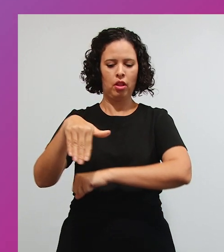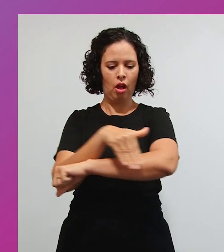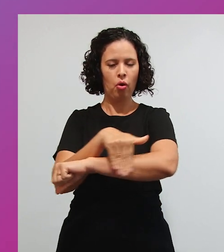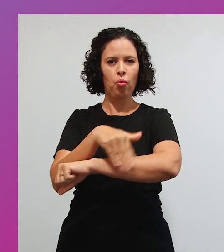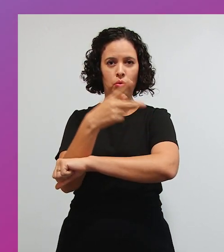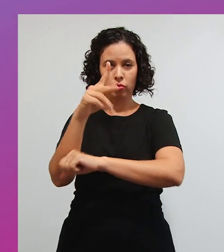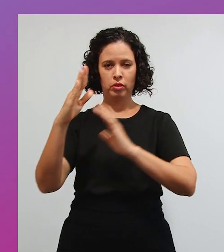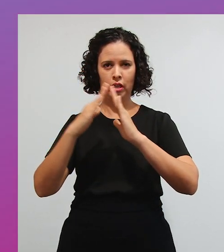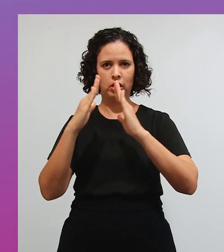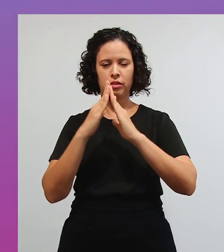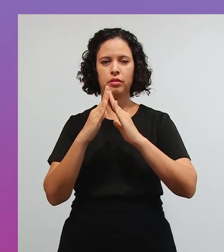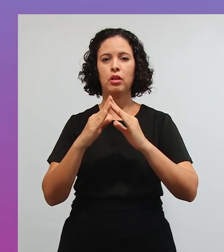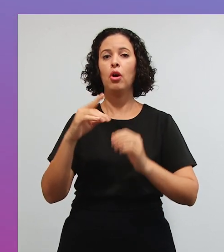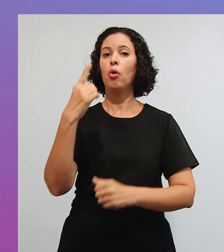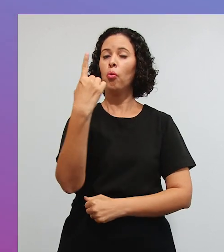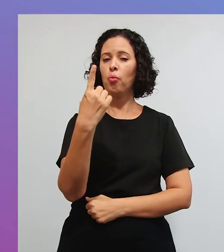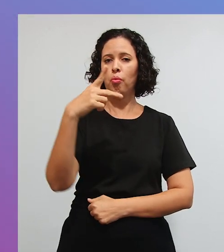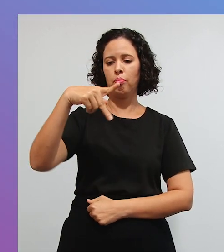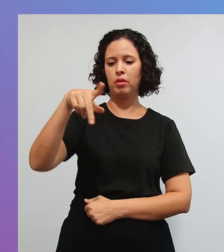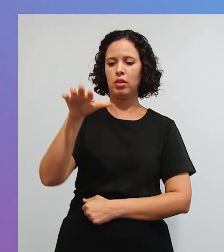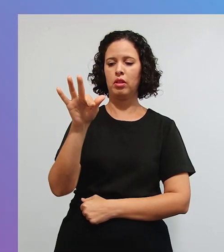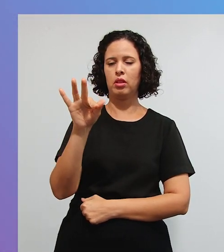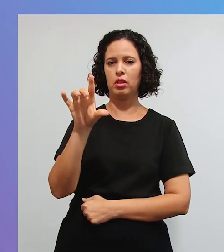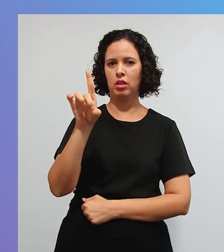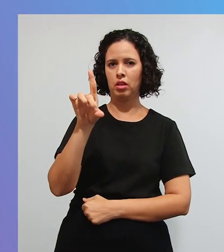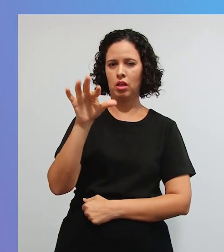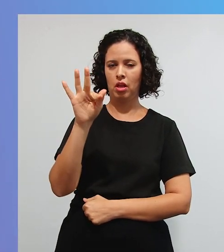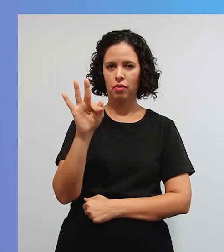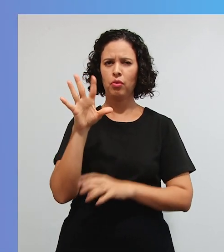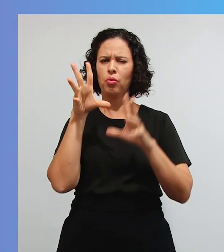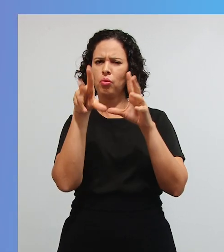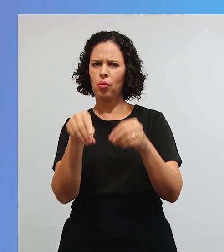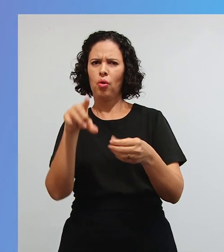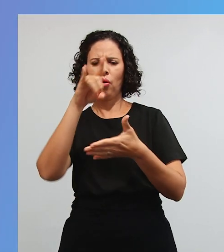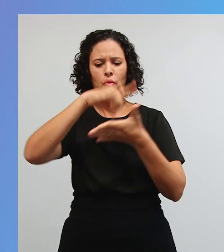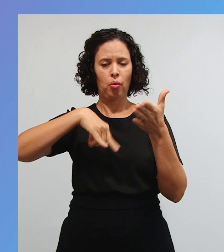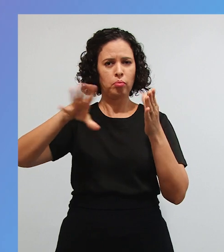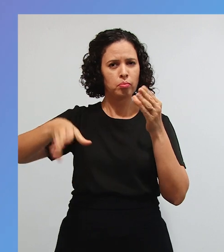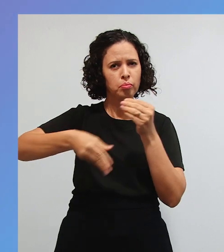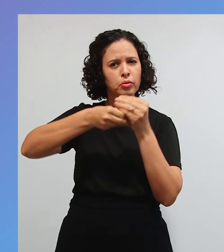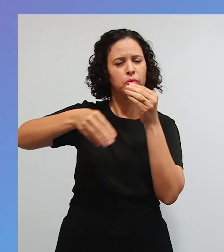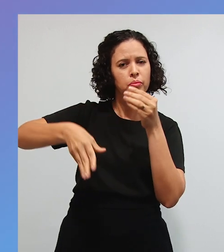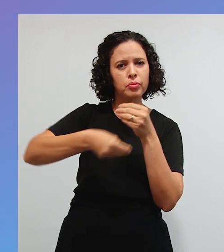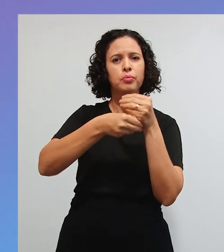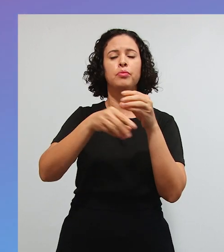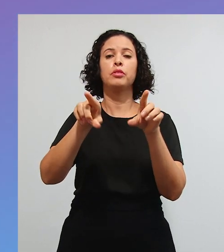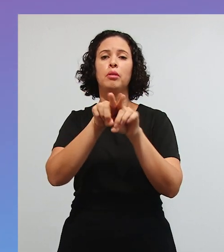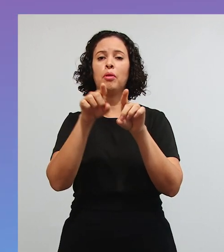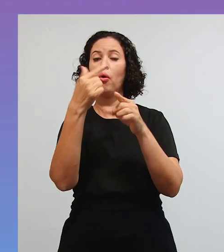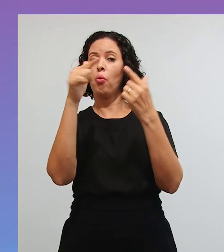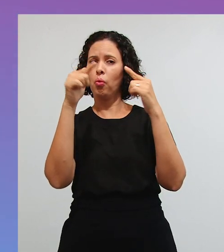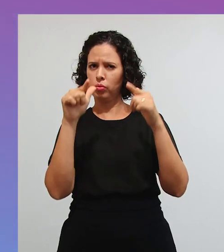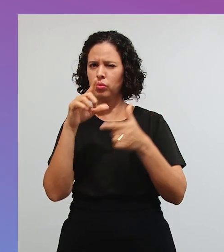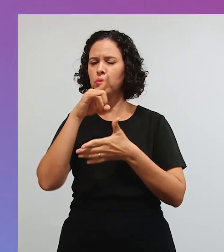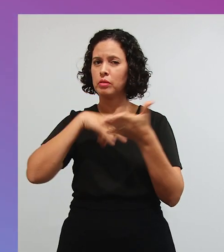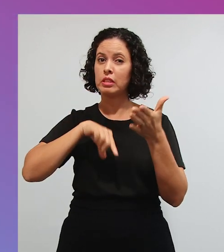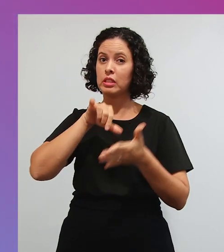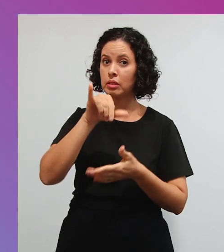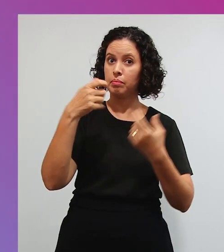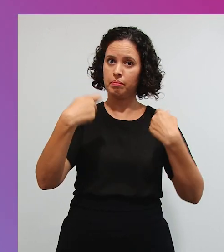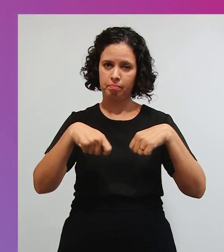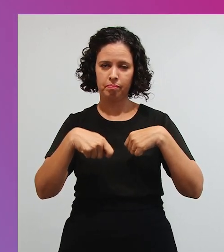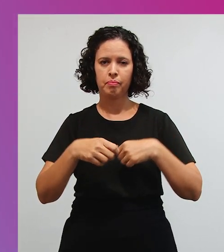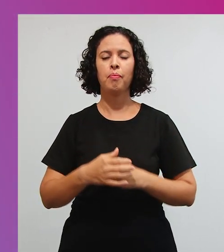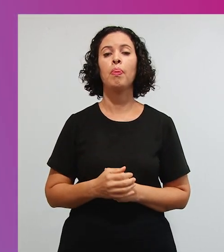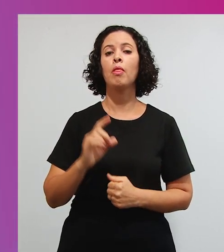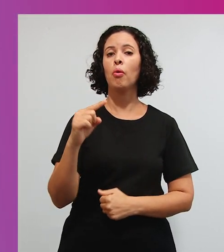residência. Um arquivo PDF único com todos os documentos complementares. Demais documentos, se for o caso.